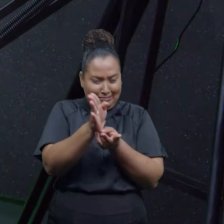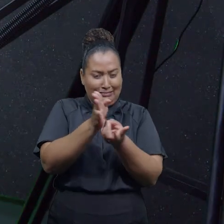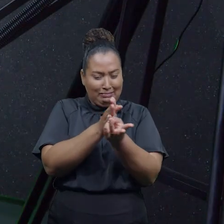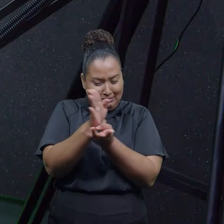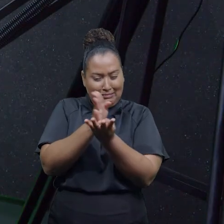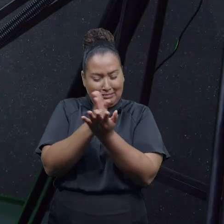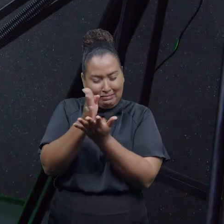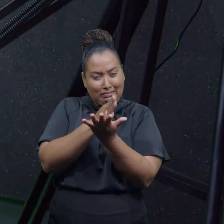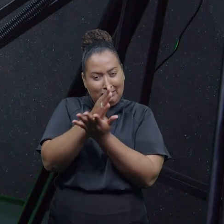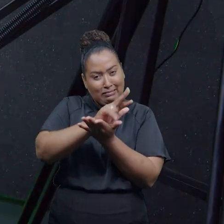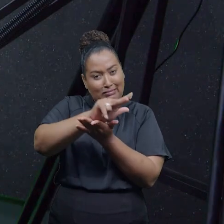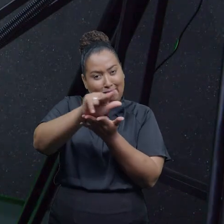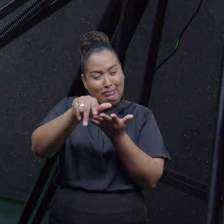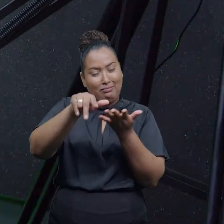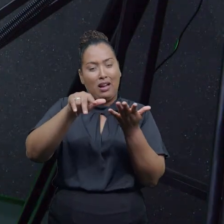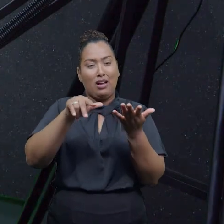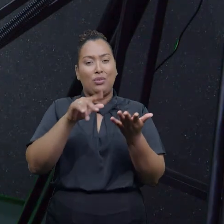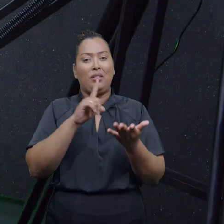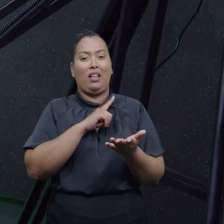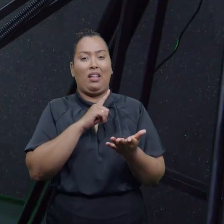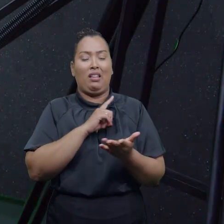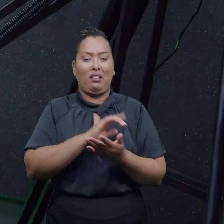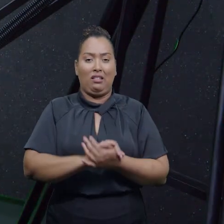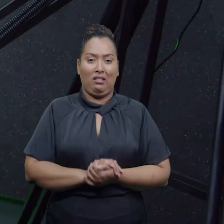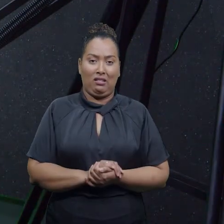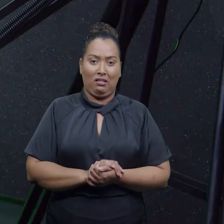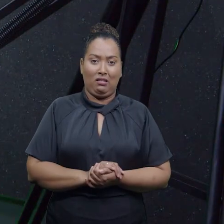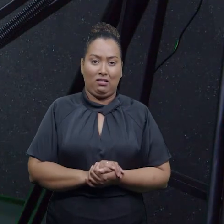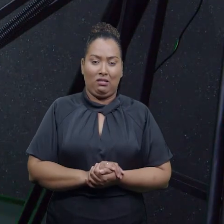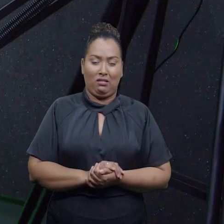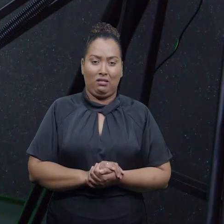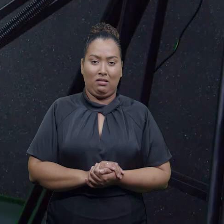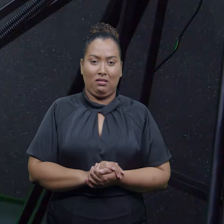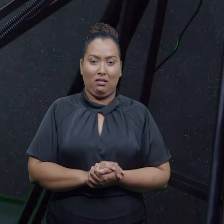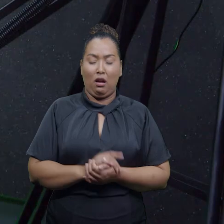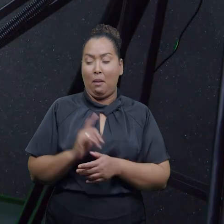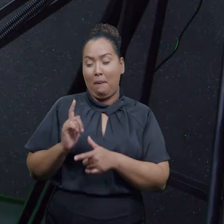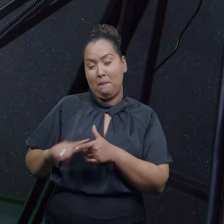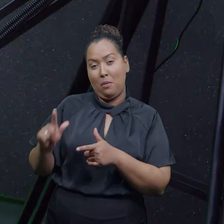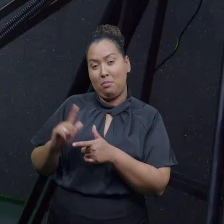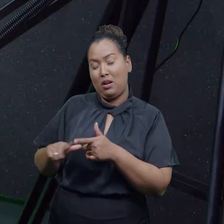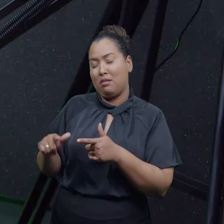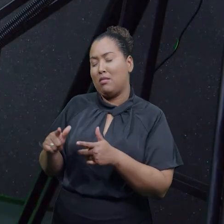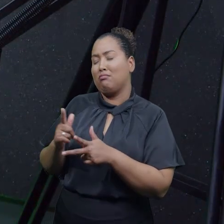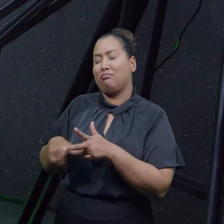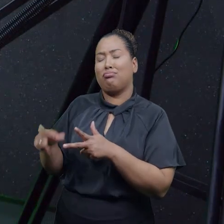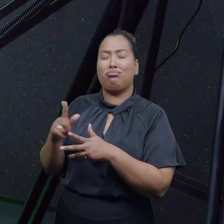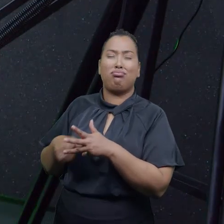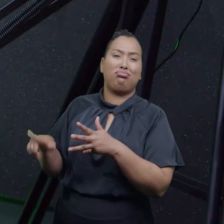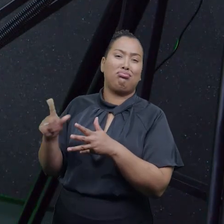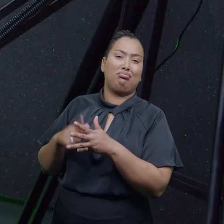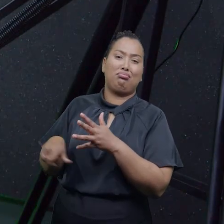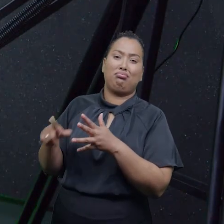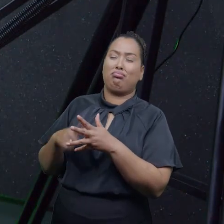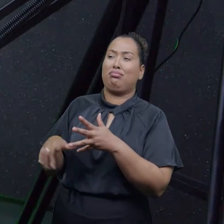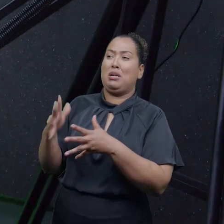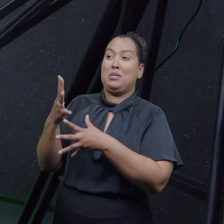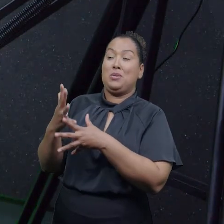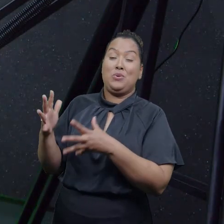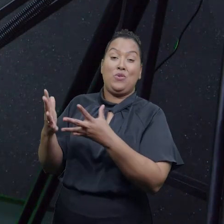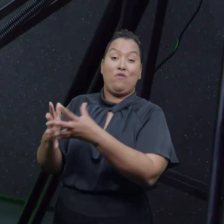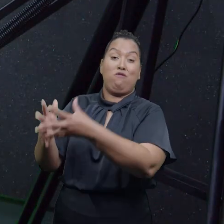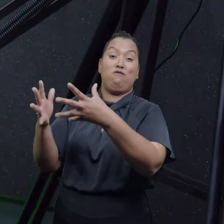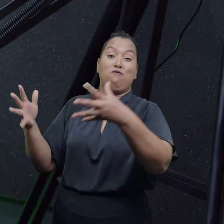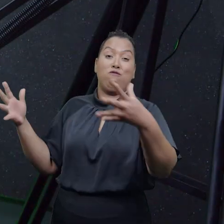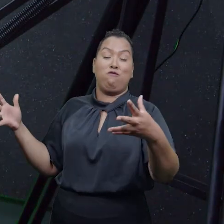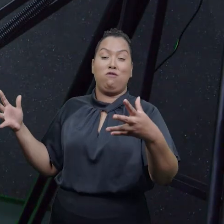na tratativa da questão. Eu digo isso porque, no sentido de que são muitos problemas, muitas vulnerabilidades que